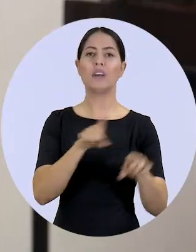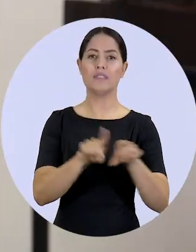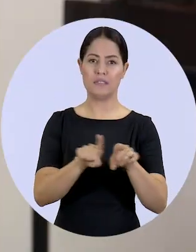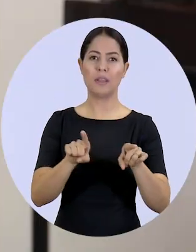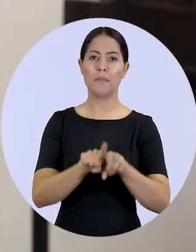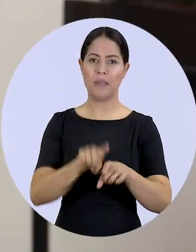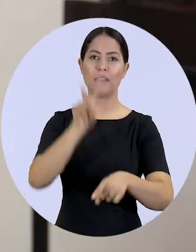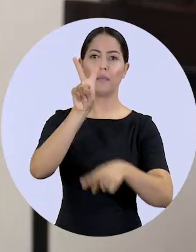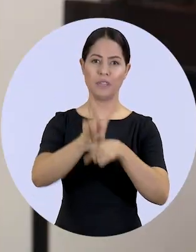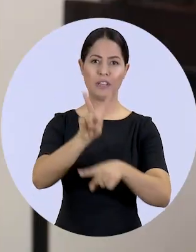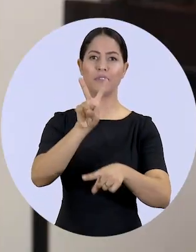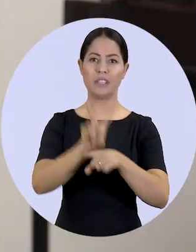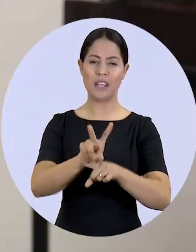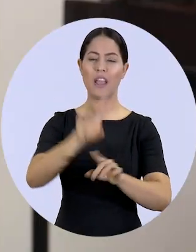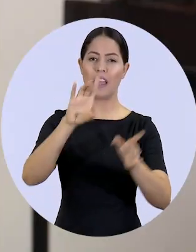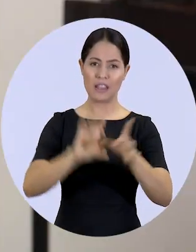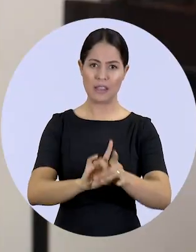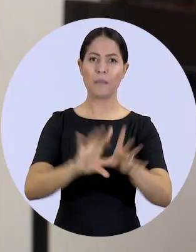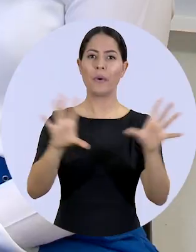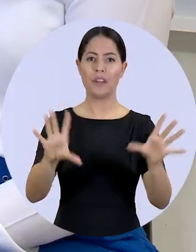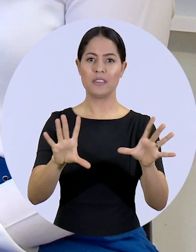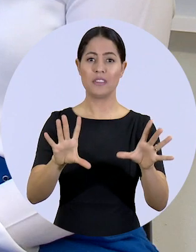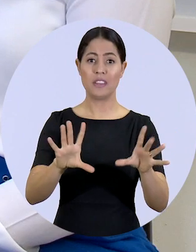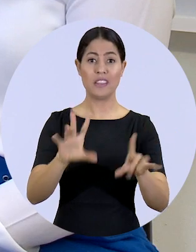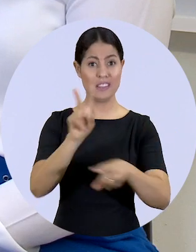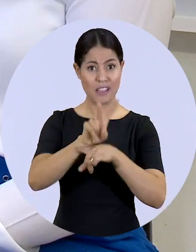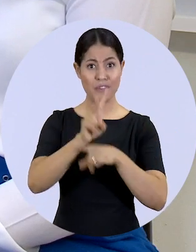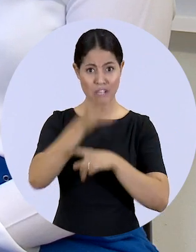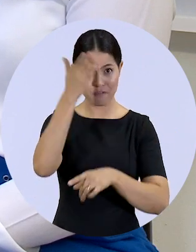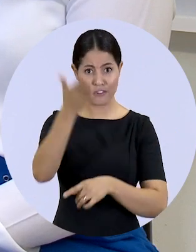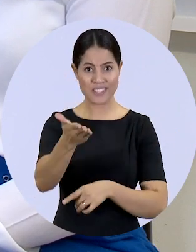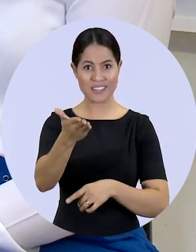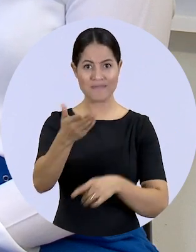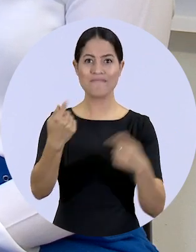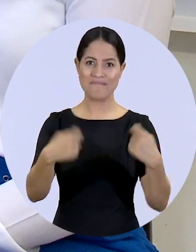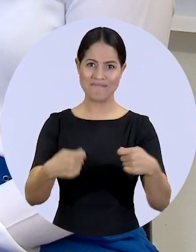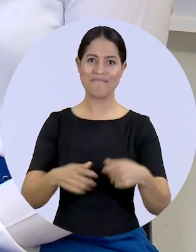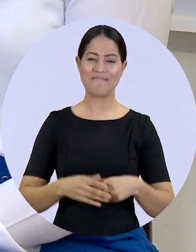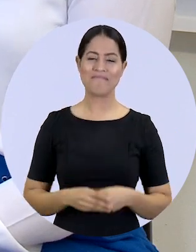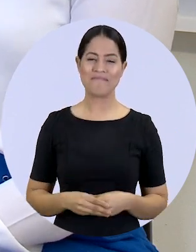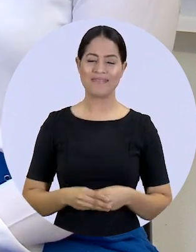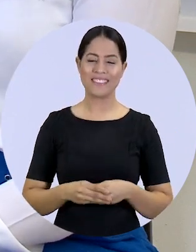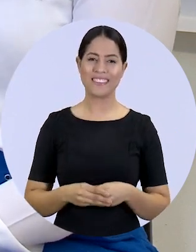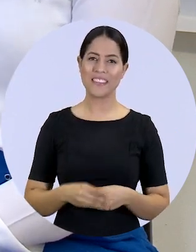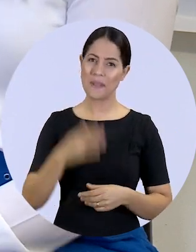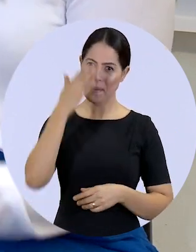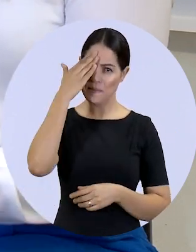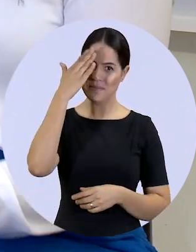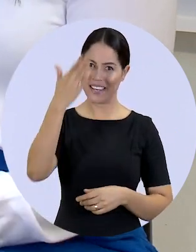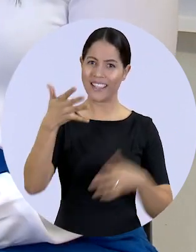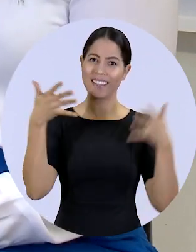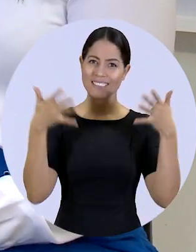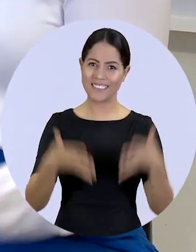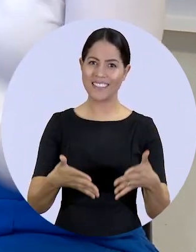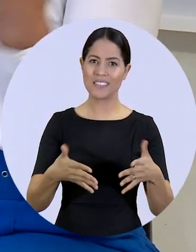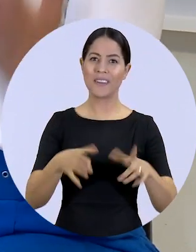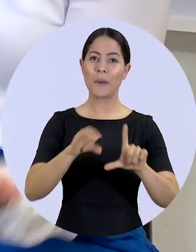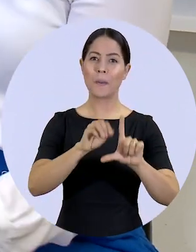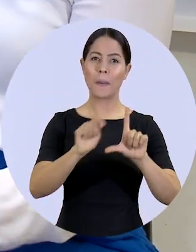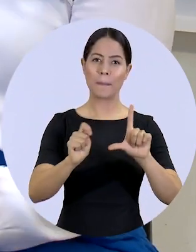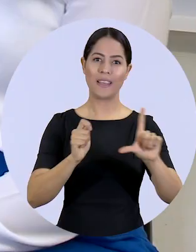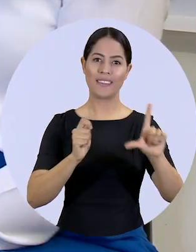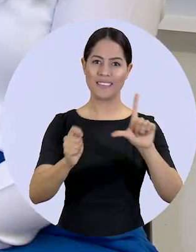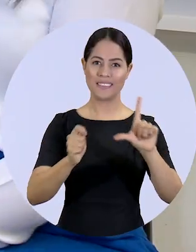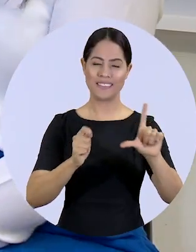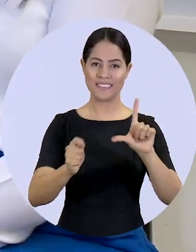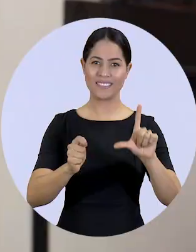nós estaremos defendendo a estabilidade democrática e defendendo a você, se precisar. Dr. Cacá, então, muito obrigada por participar